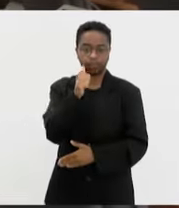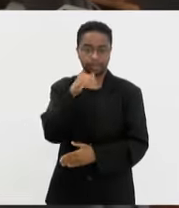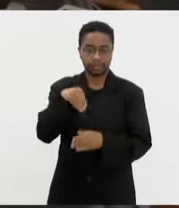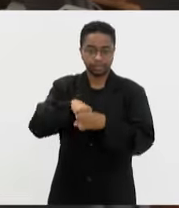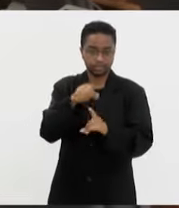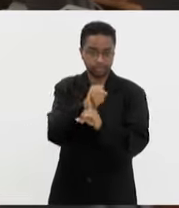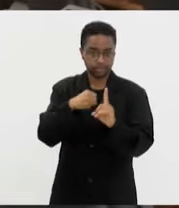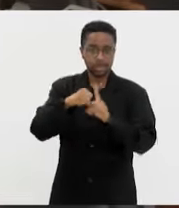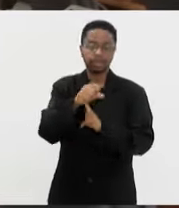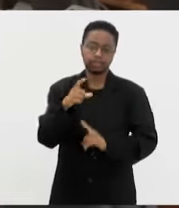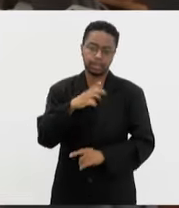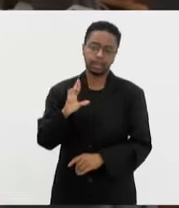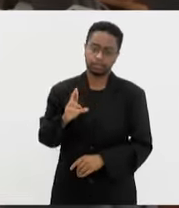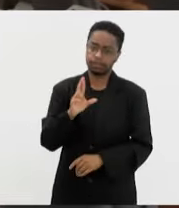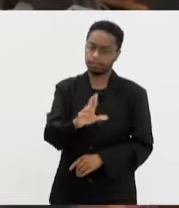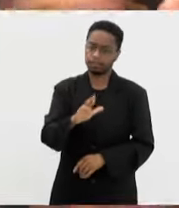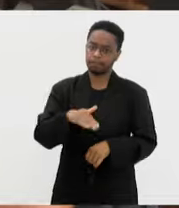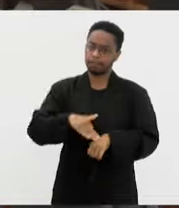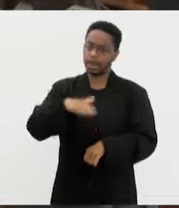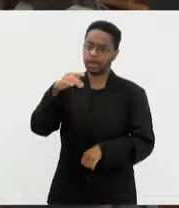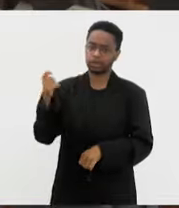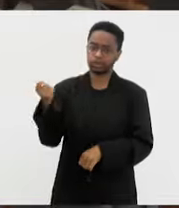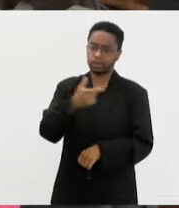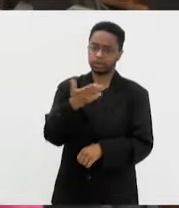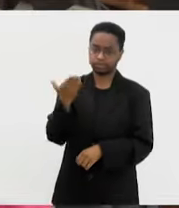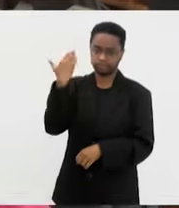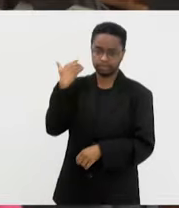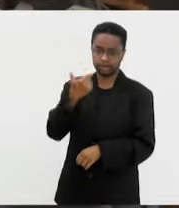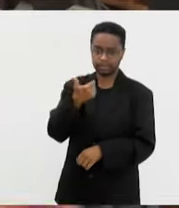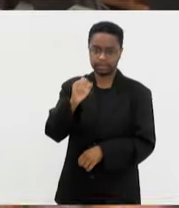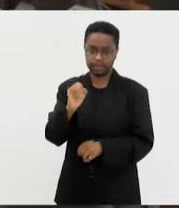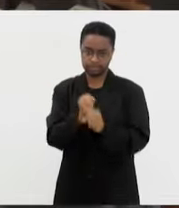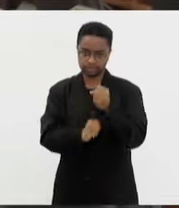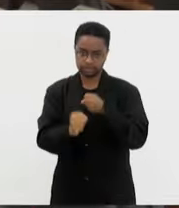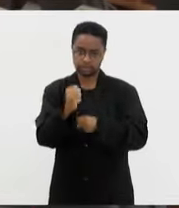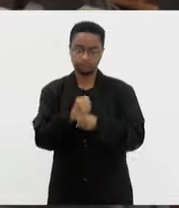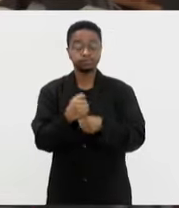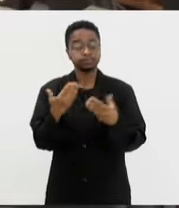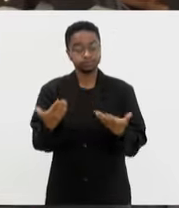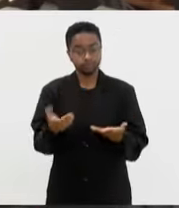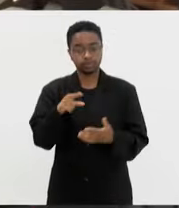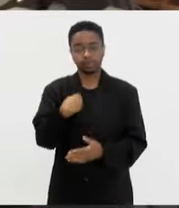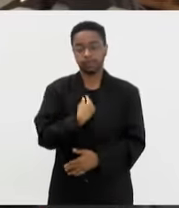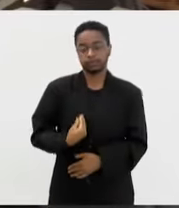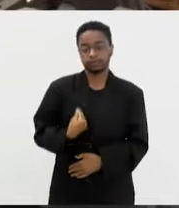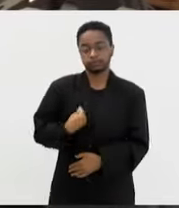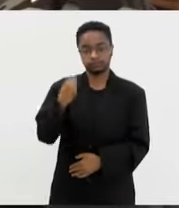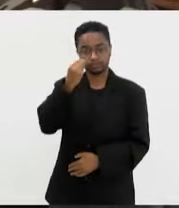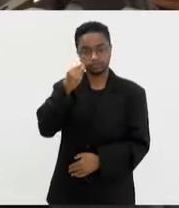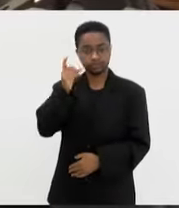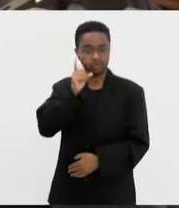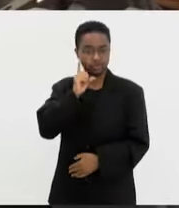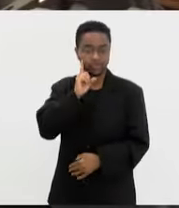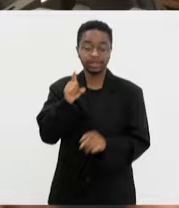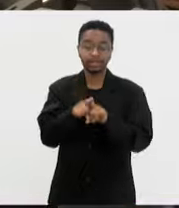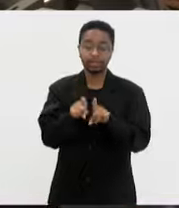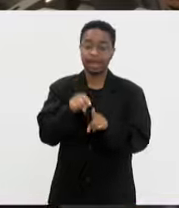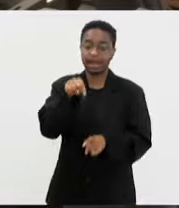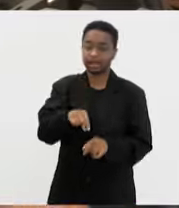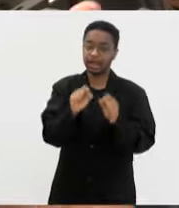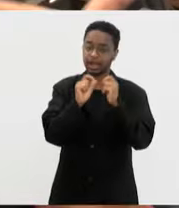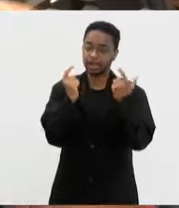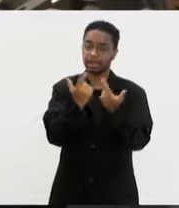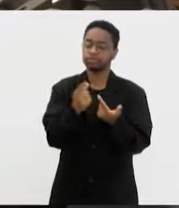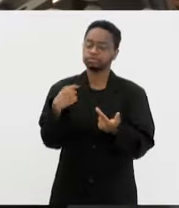uma representatividade muito maior do que tinha 10 anos atrás. E nós estamos vivenciando isso no dia a dia. E aqui na Assembleia Legislativa nós estamos de parabéns